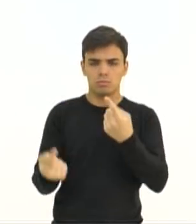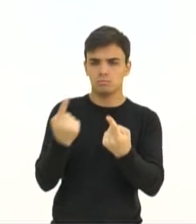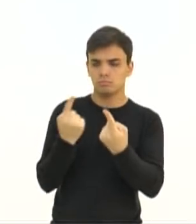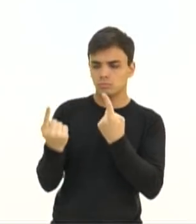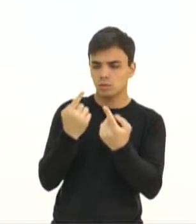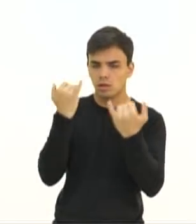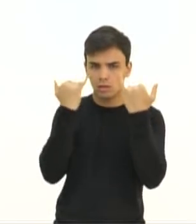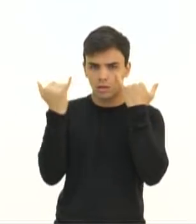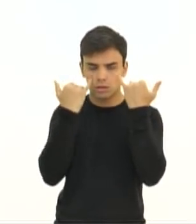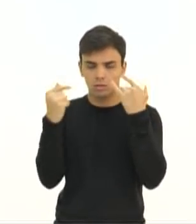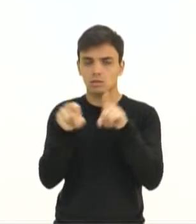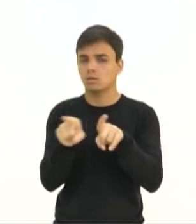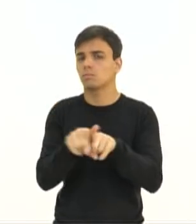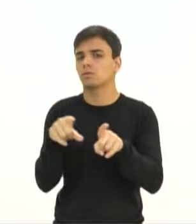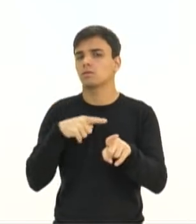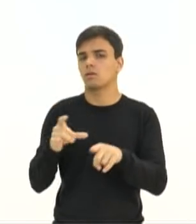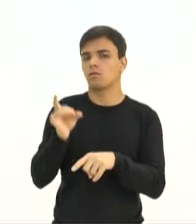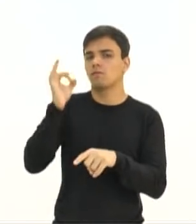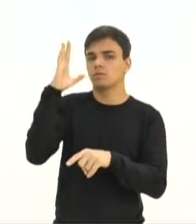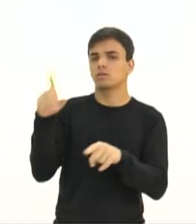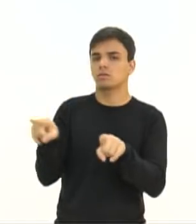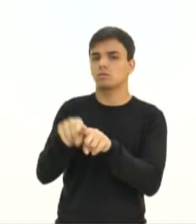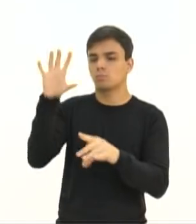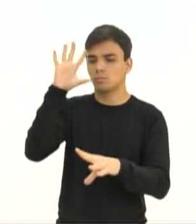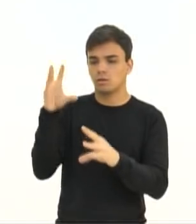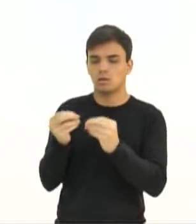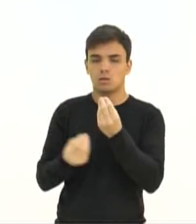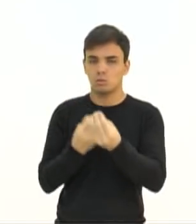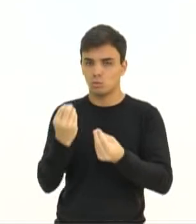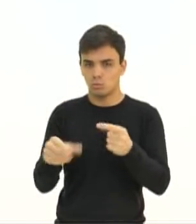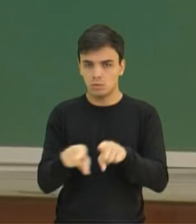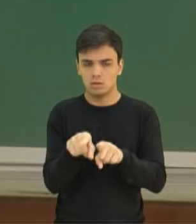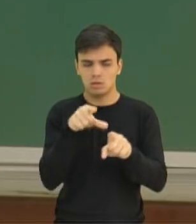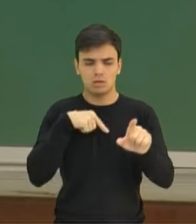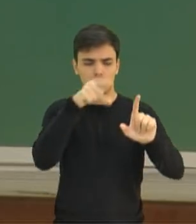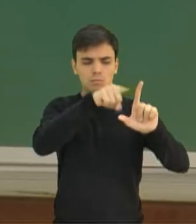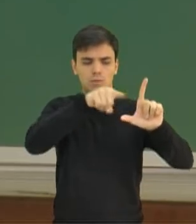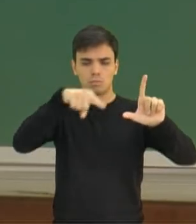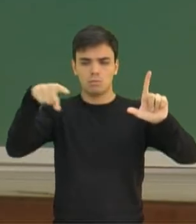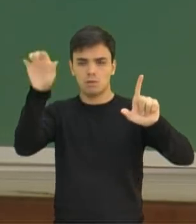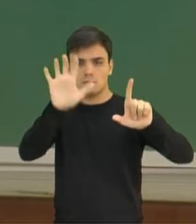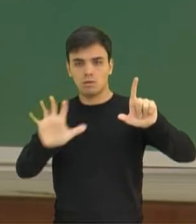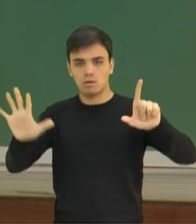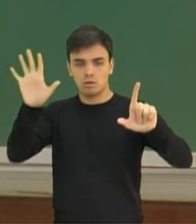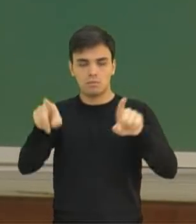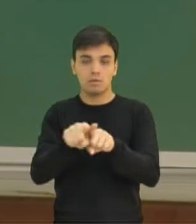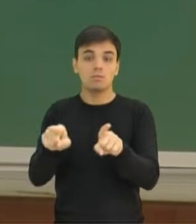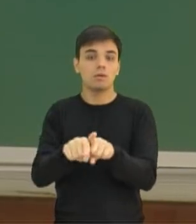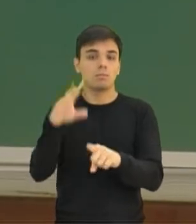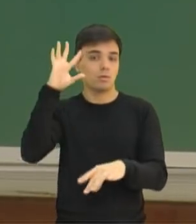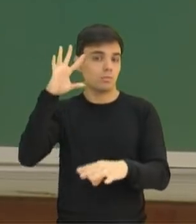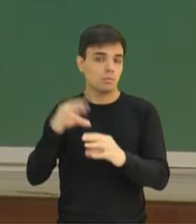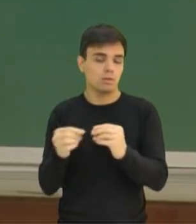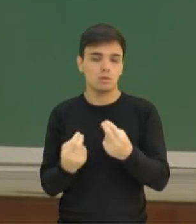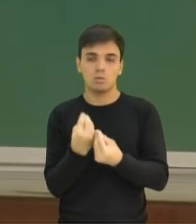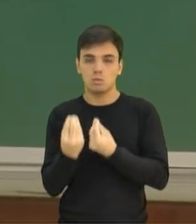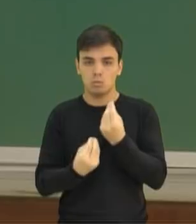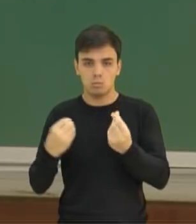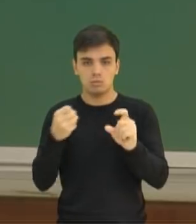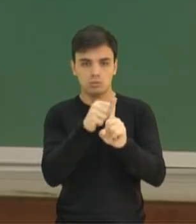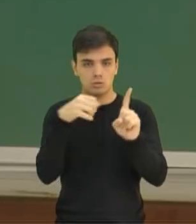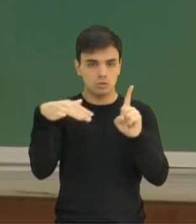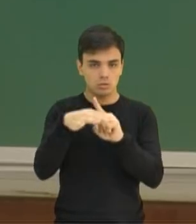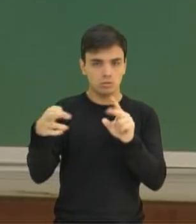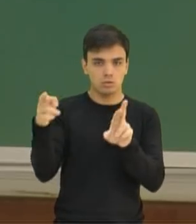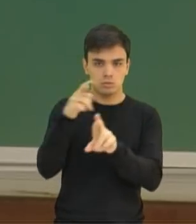que facilitam o entendimento do tema. Então, a gente vai trazer ali alguns gráficos, alguns mapas para entender essa ideia ali do